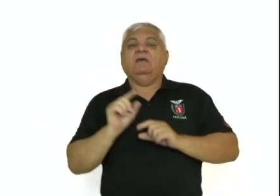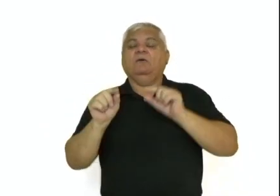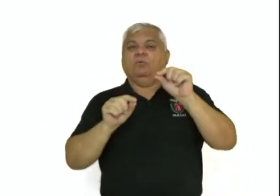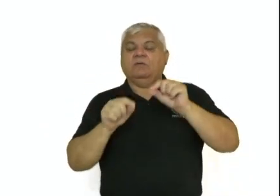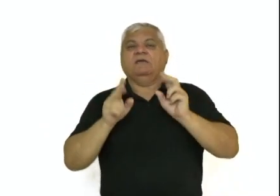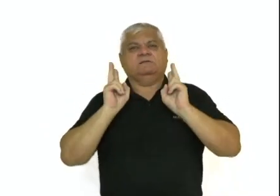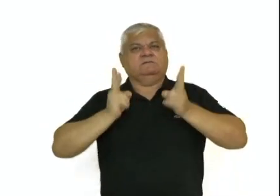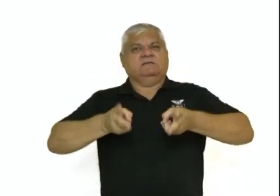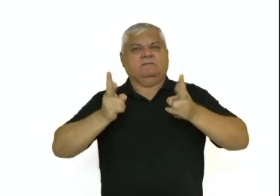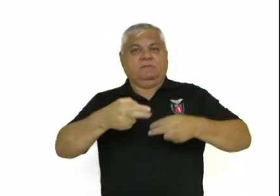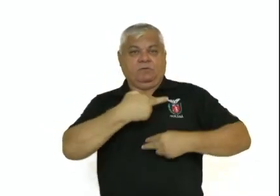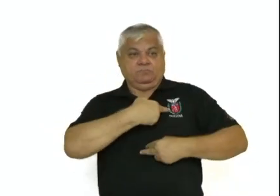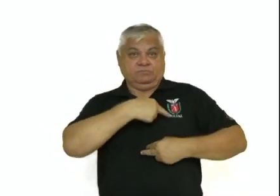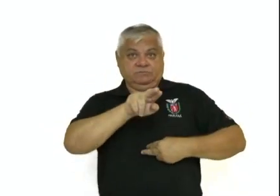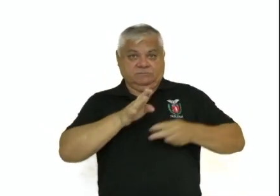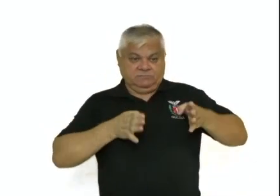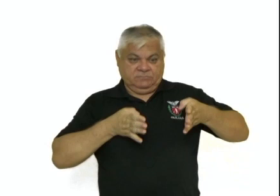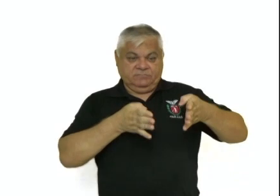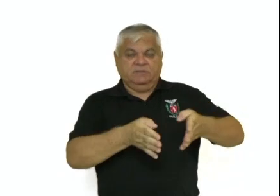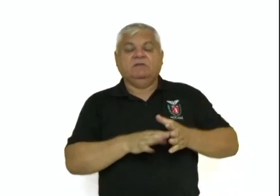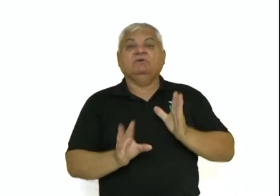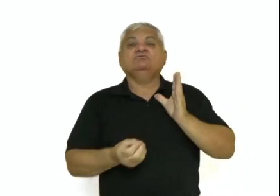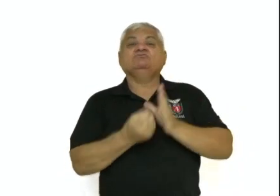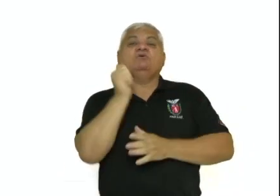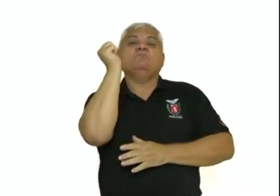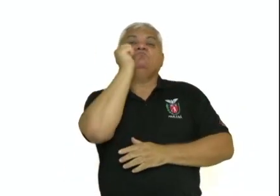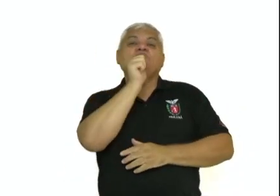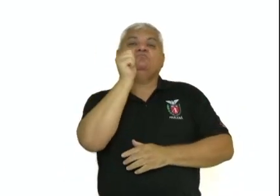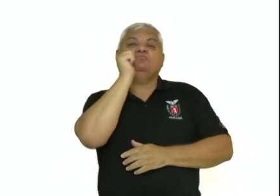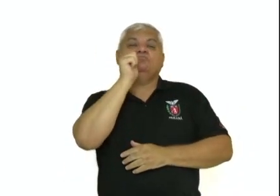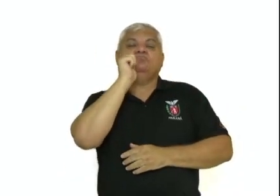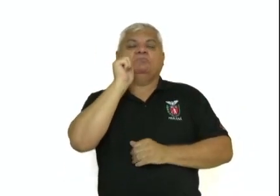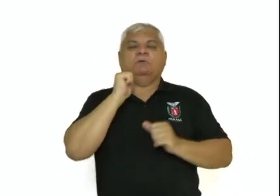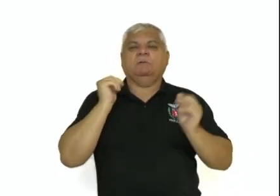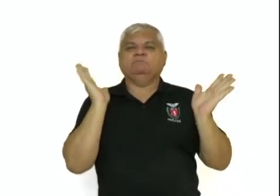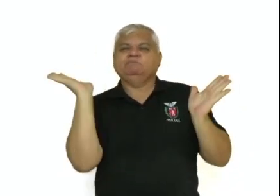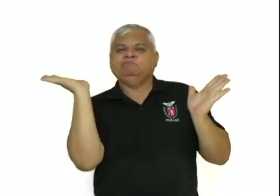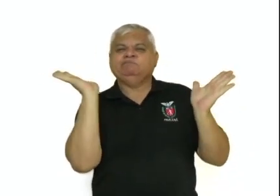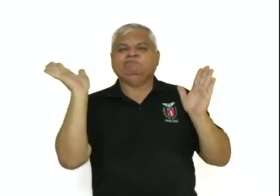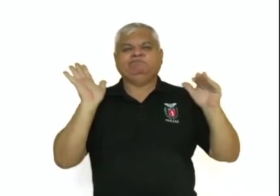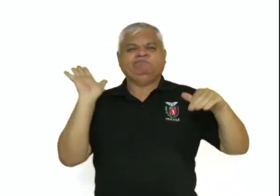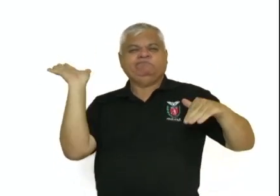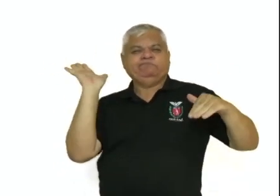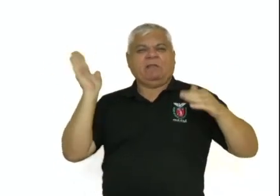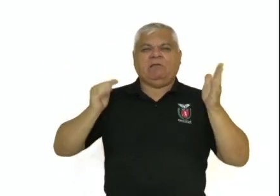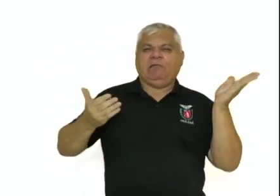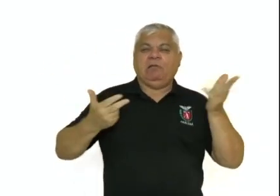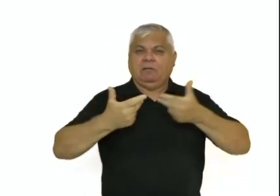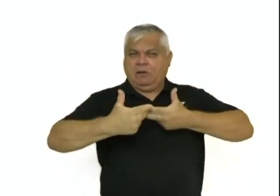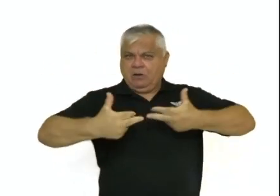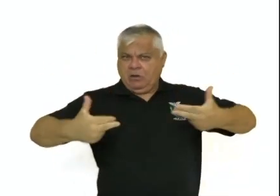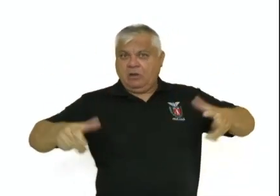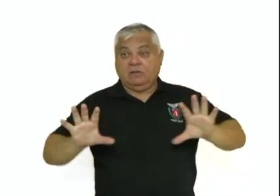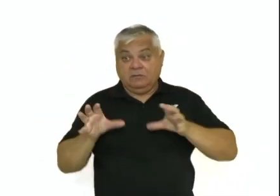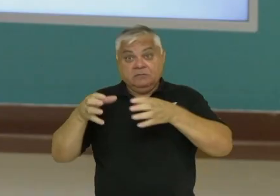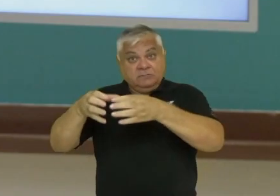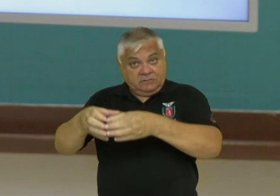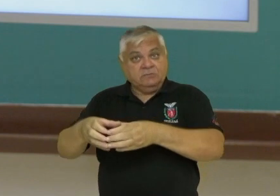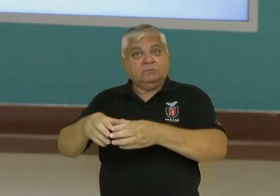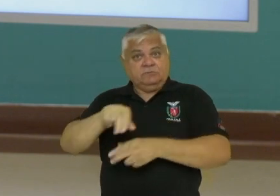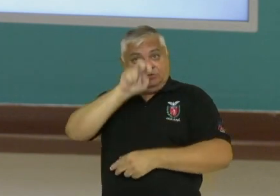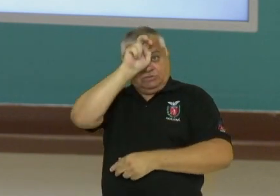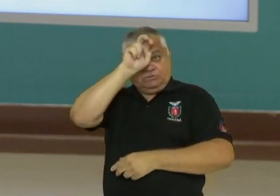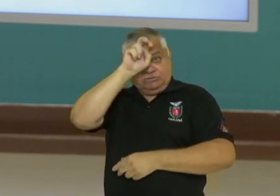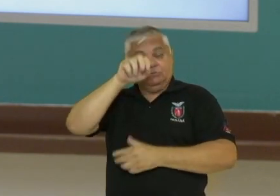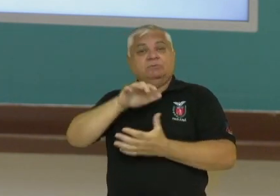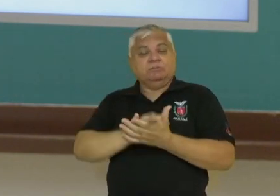sempre religiosa, aí que surgem as bailarinas muito prestigiadas naquela comunidade. Então, se nós pensarmos nessa